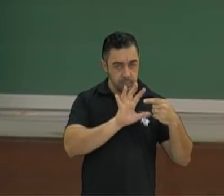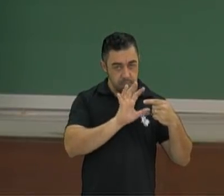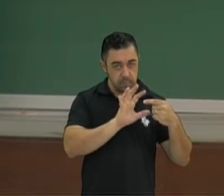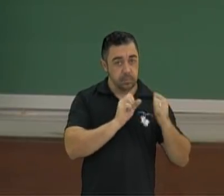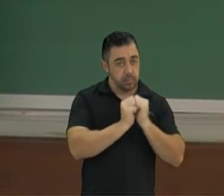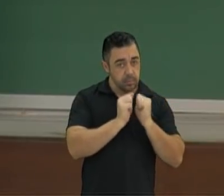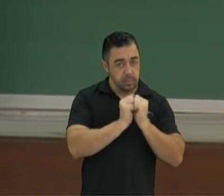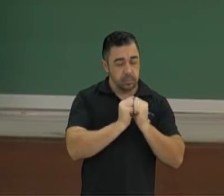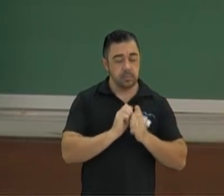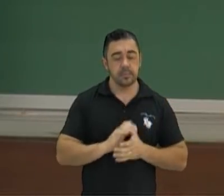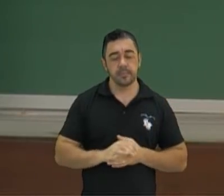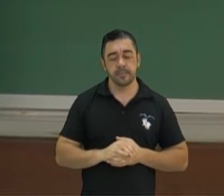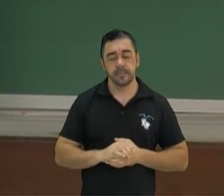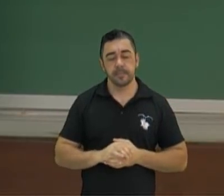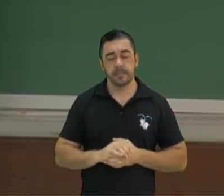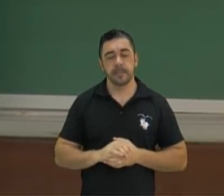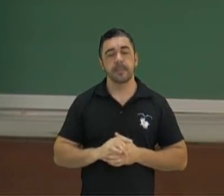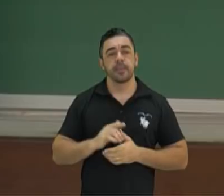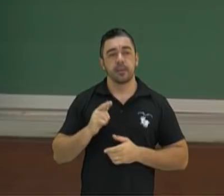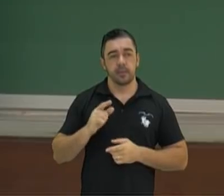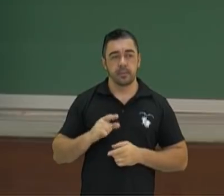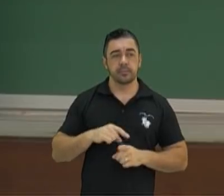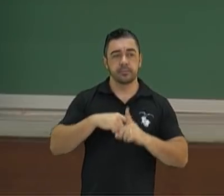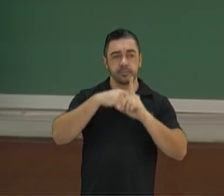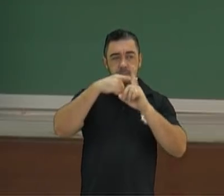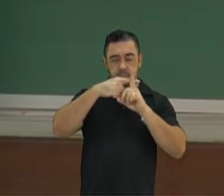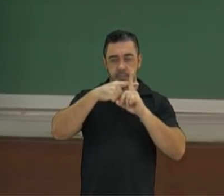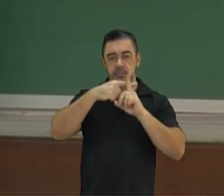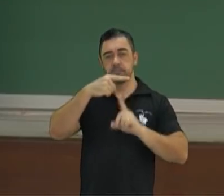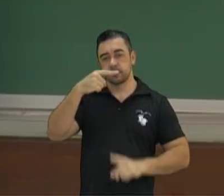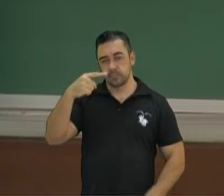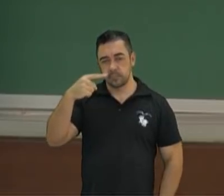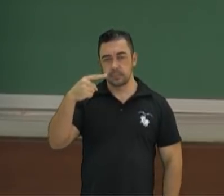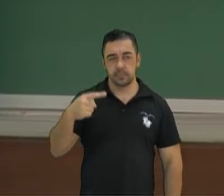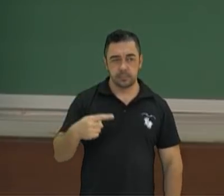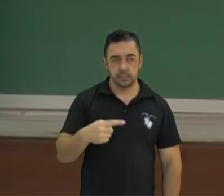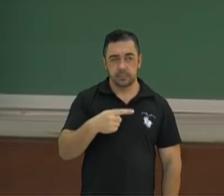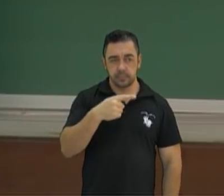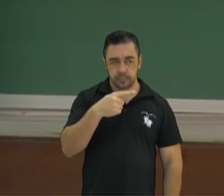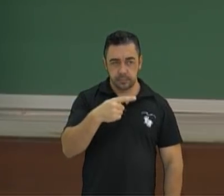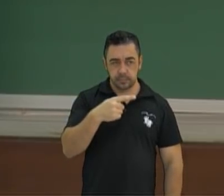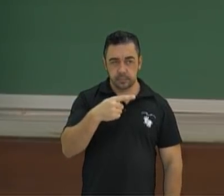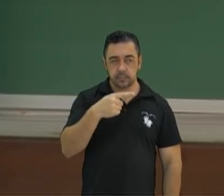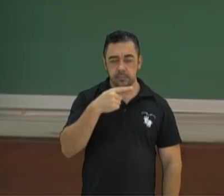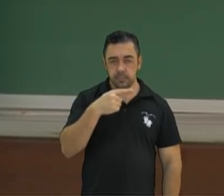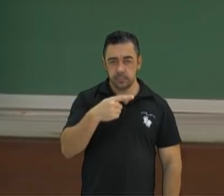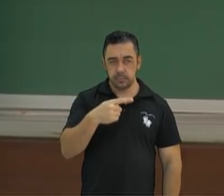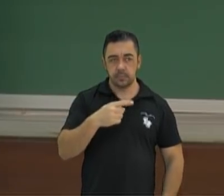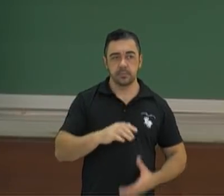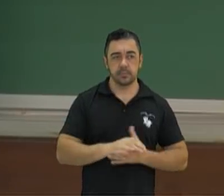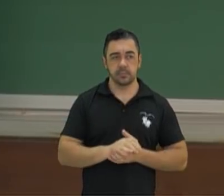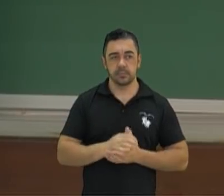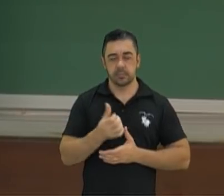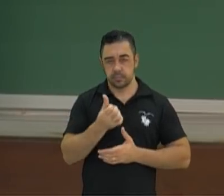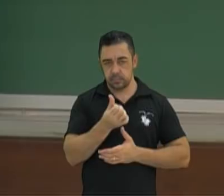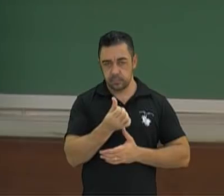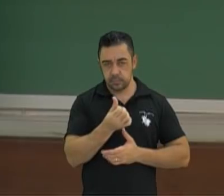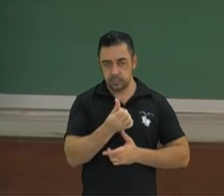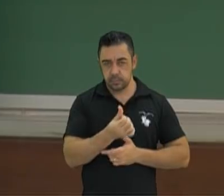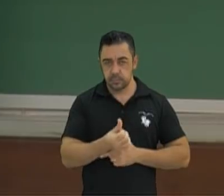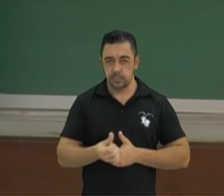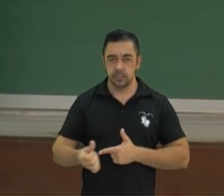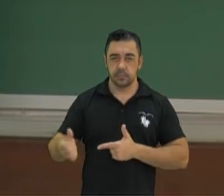vir acompanhando o número, ok? Fiz o joguinho do sinal. Mais com menos é menos. Pego o